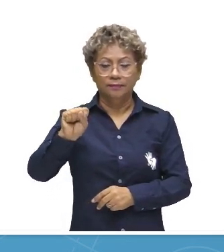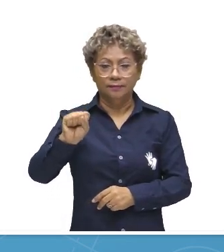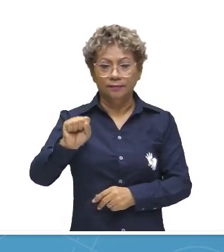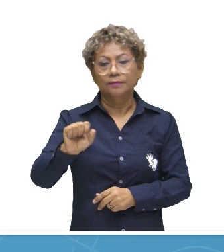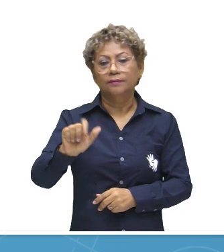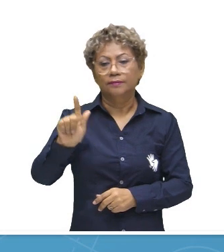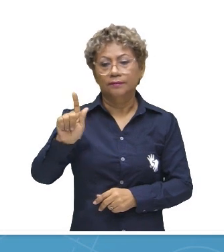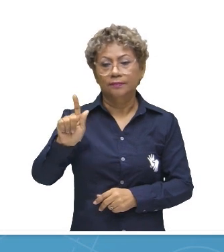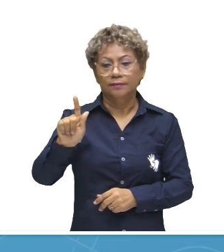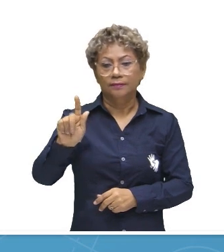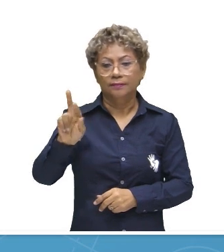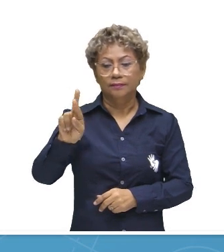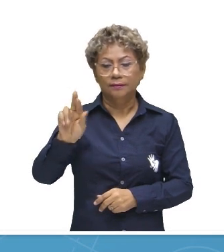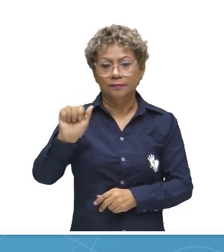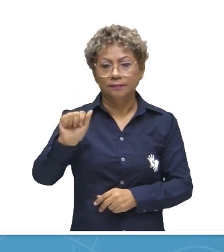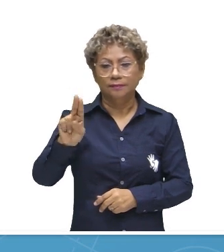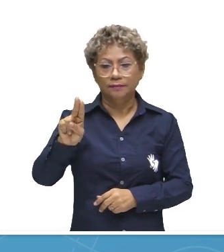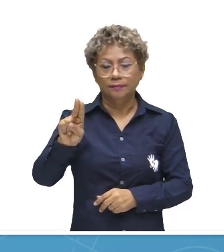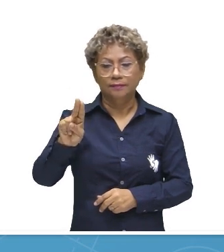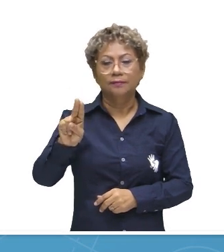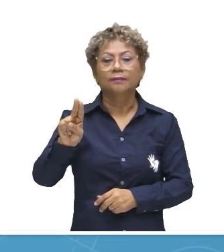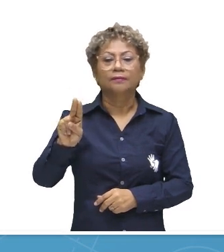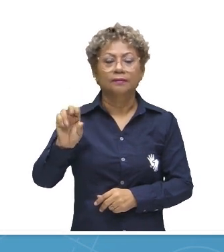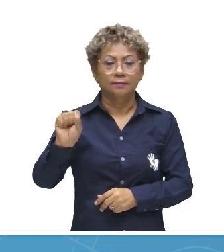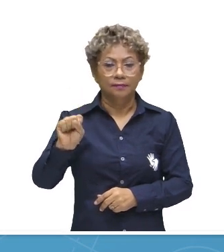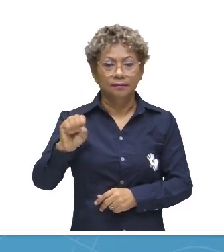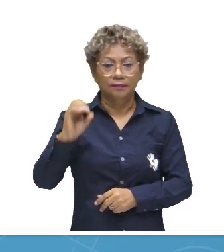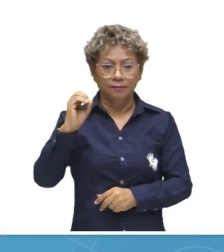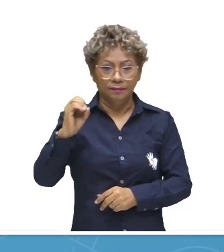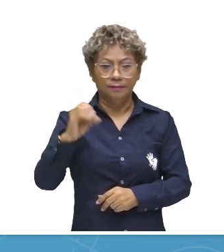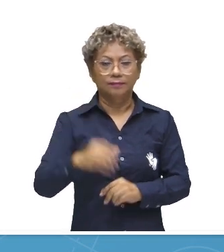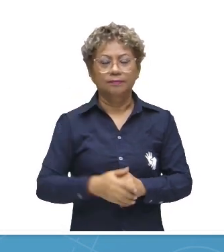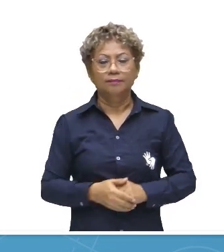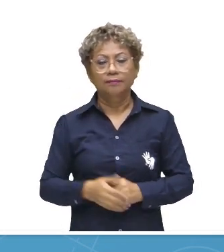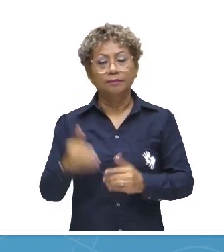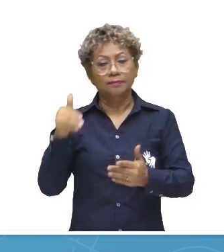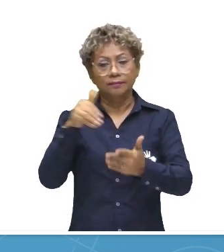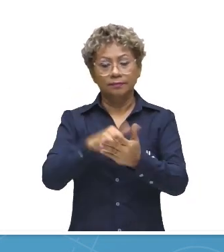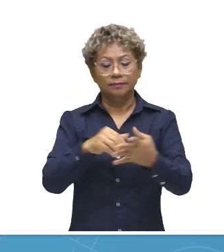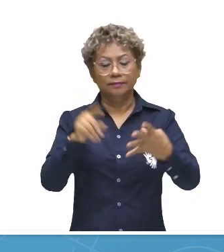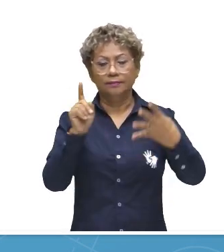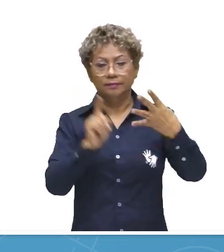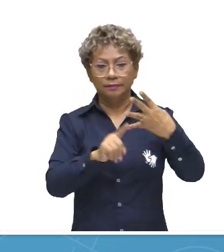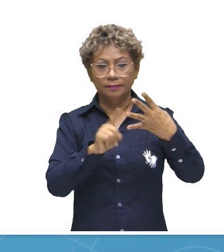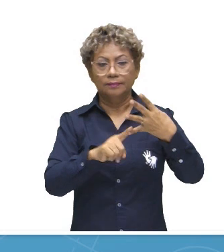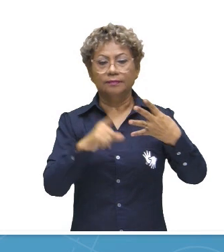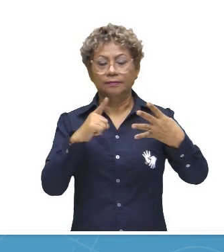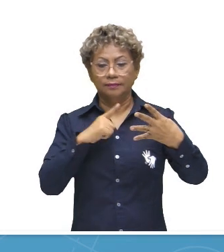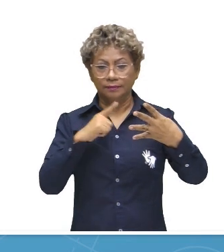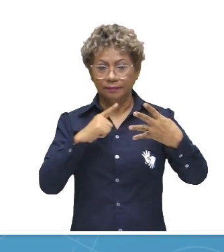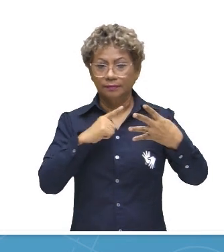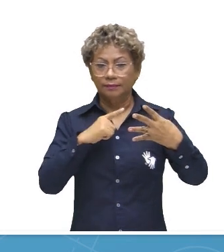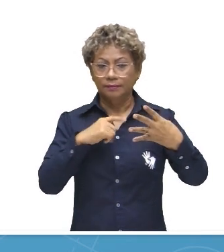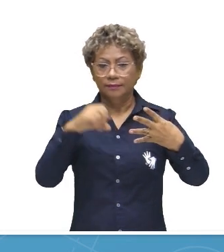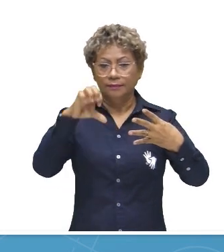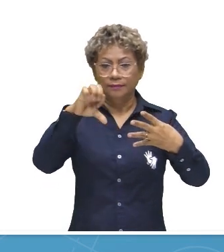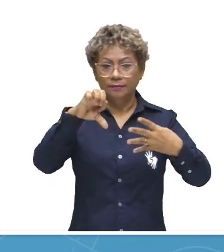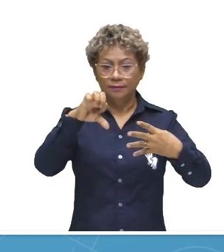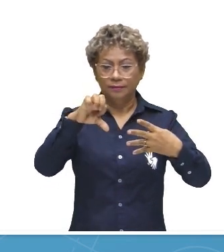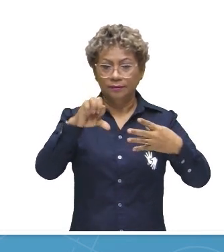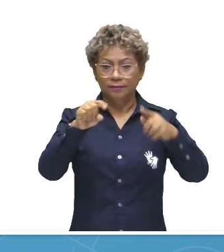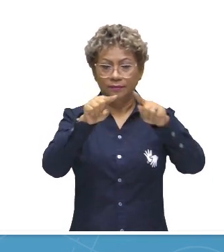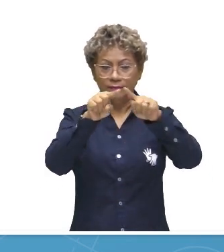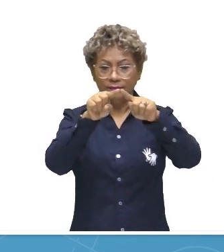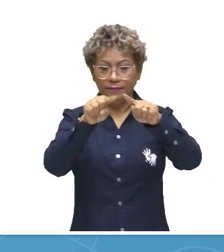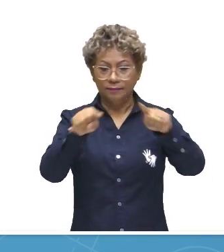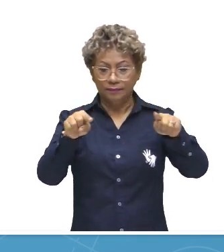Perfeito? Muito bem. E por fim, o hexágono, que possui 6 lados, 9 diagonais, e cada